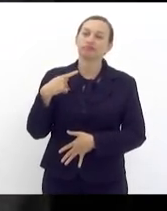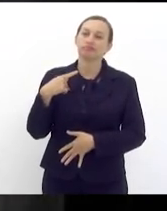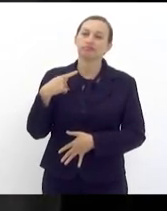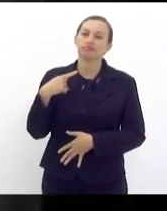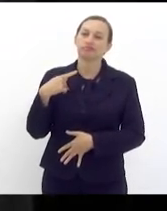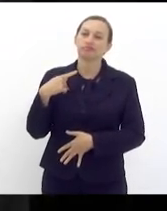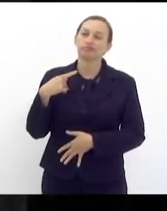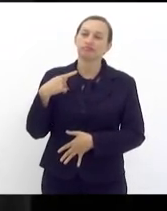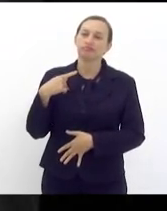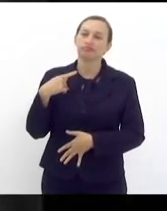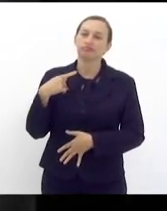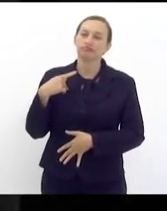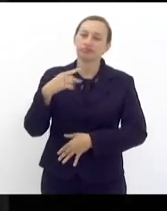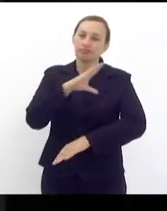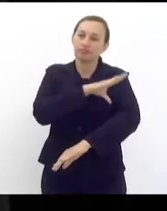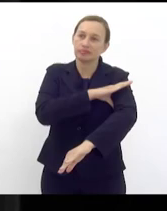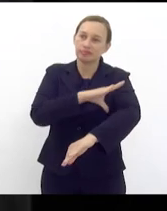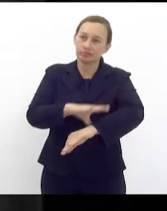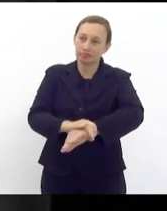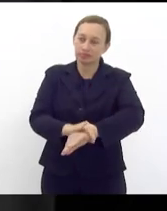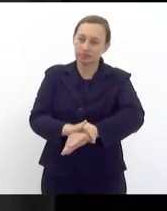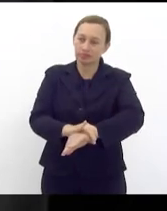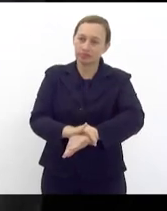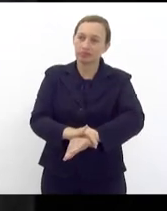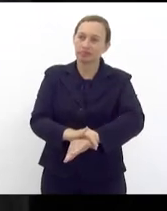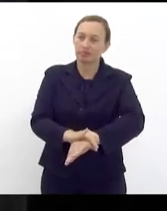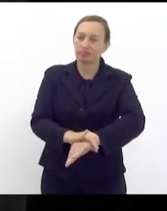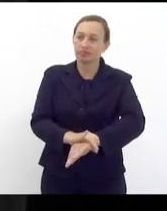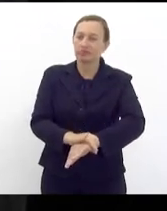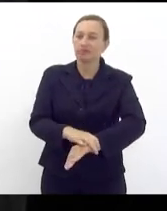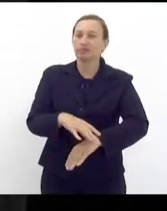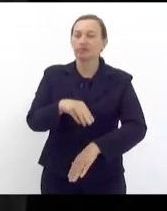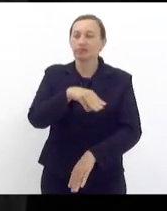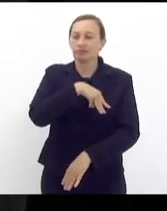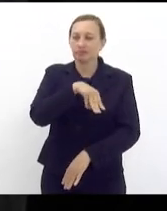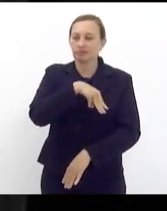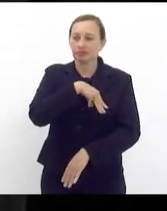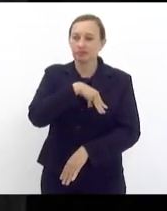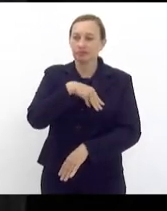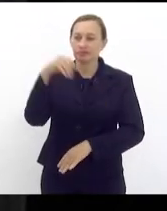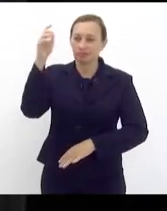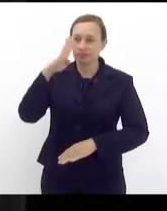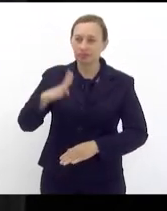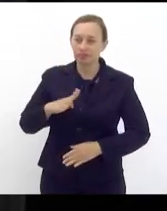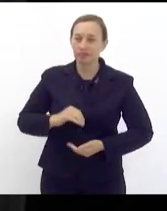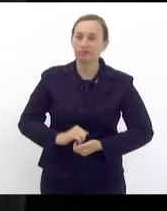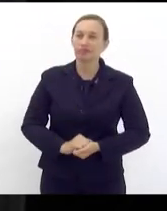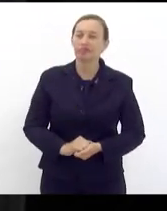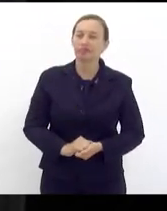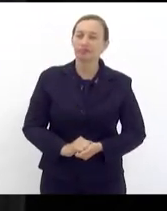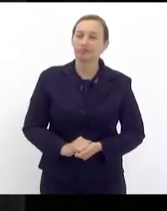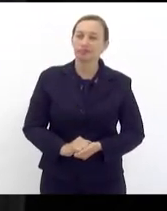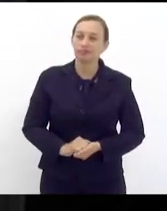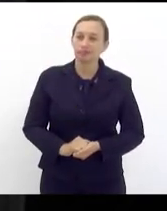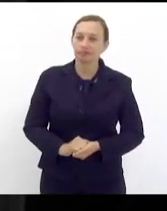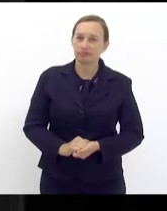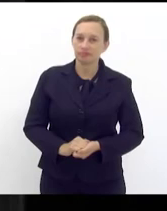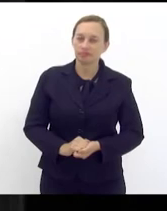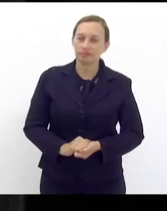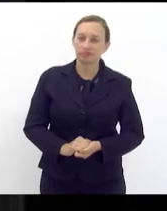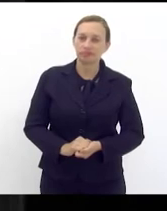das Assembleias de Deus, do Ministério de Madureira no Brasil. Eu quero